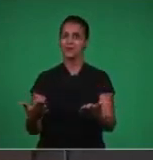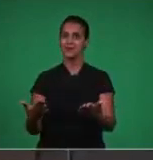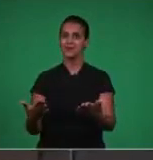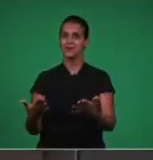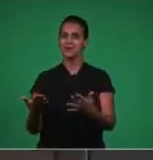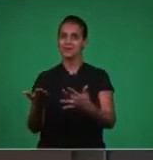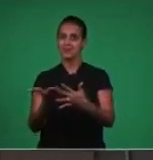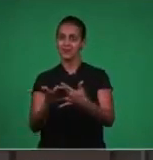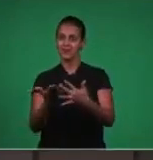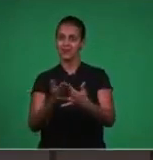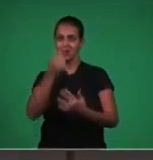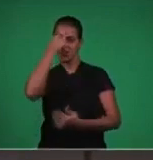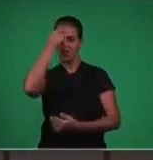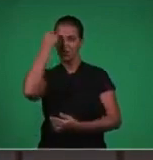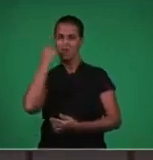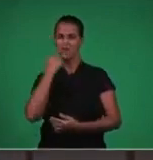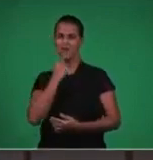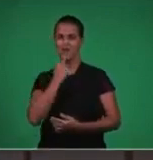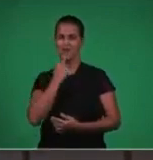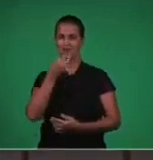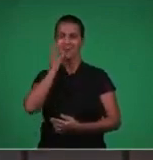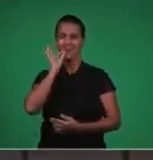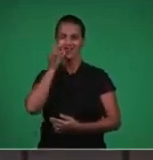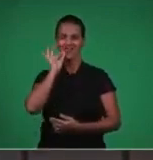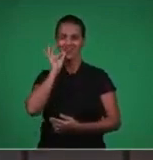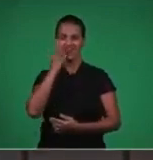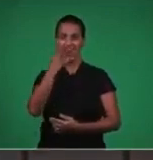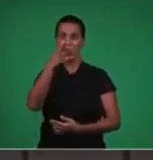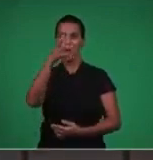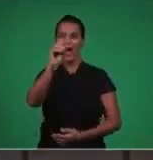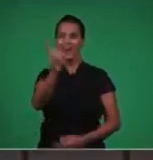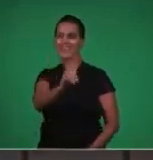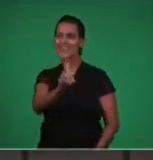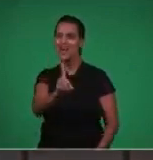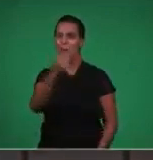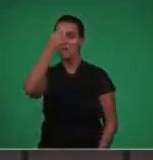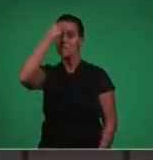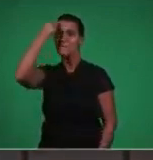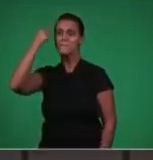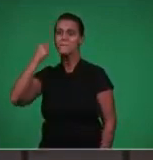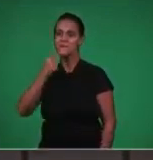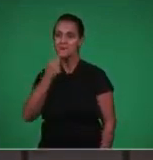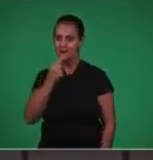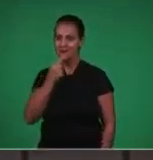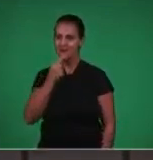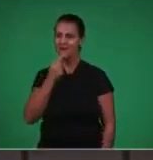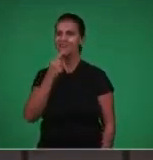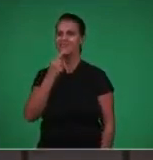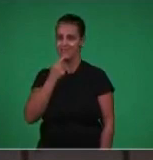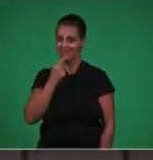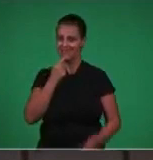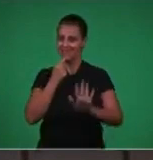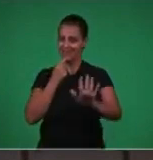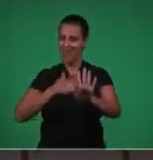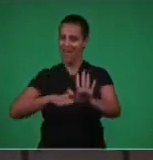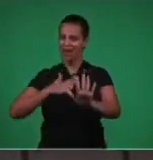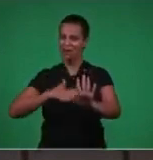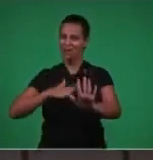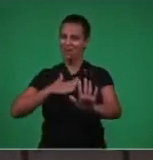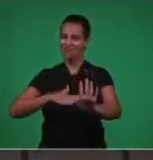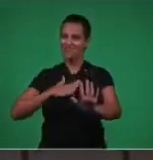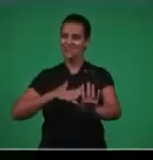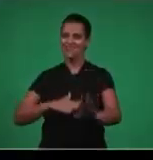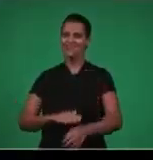de meia hora para o café. Não é 40 minutos, não, meia hora, gente. Vamos lá, devagar, devagar, devagar.